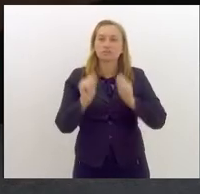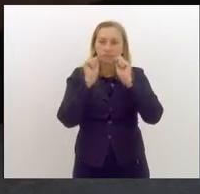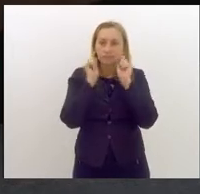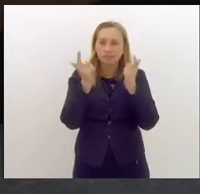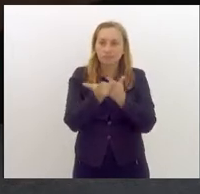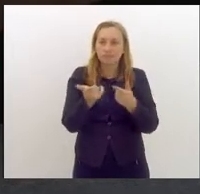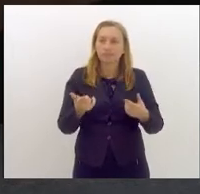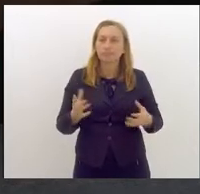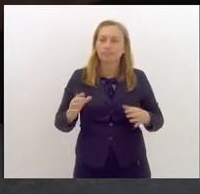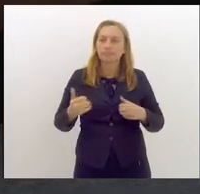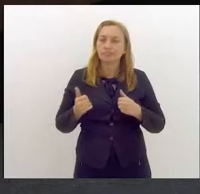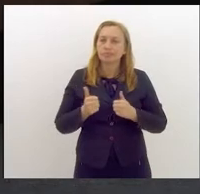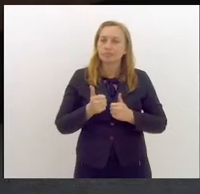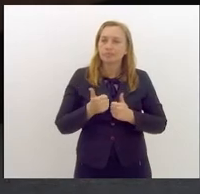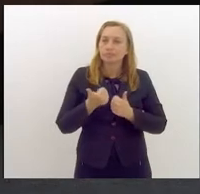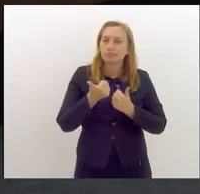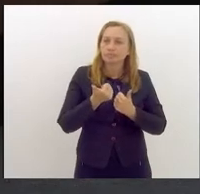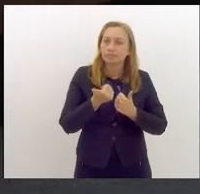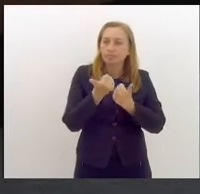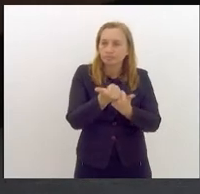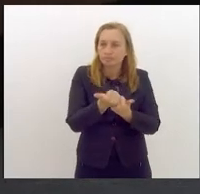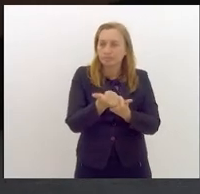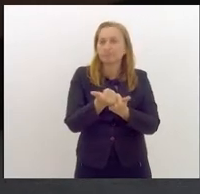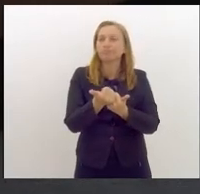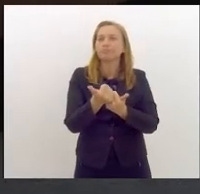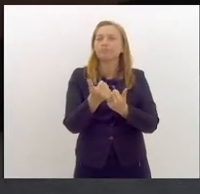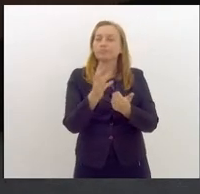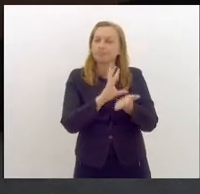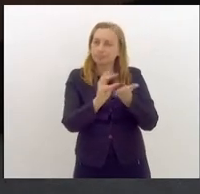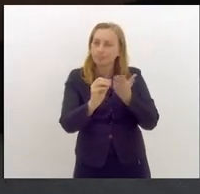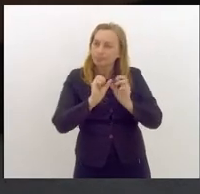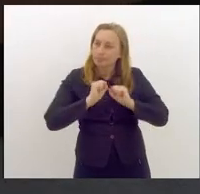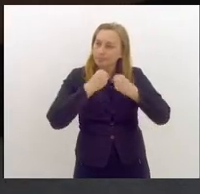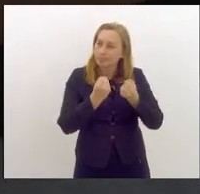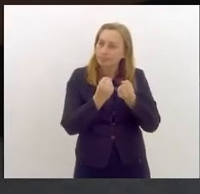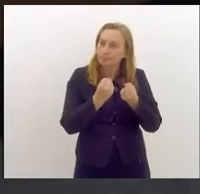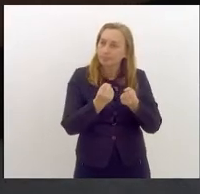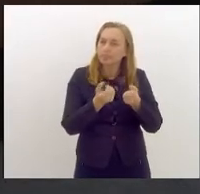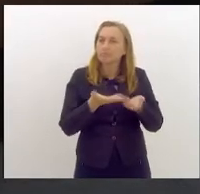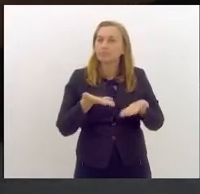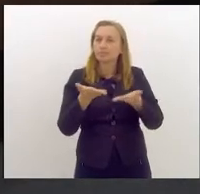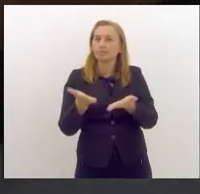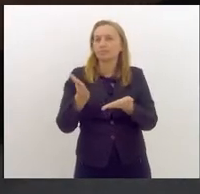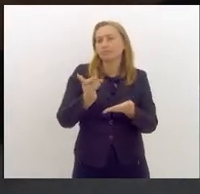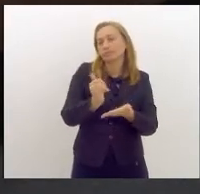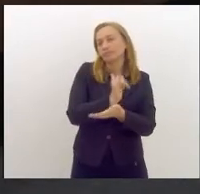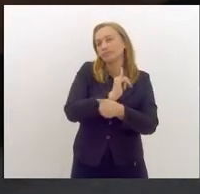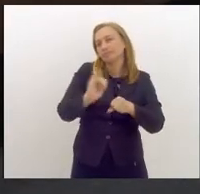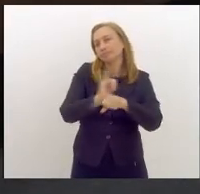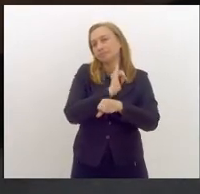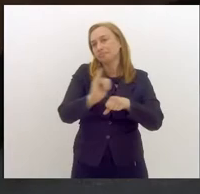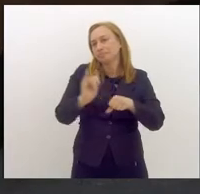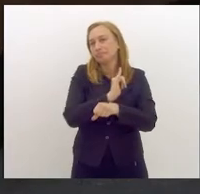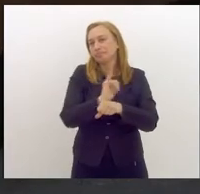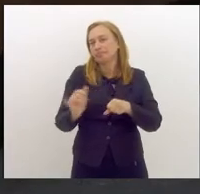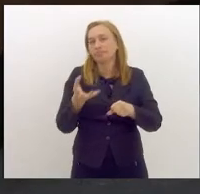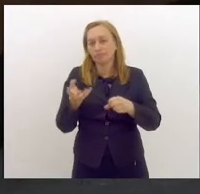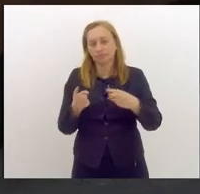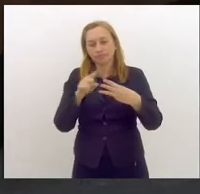está mergulhada nessa pauta se dedicando e oferecendo alternativas quero falar de